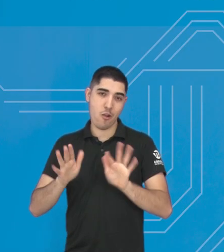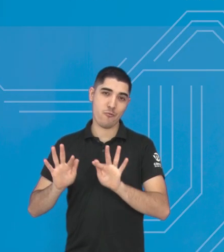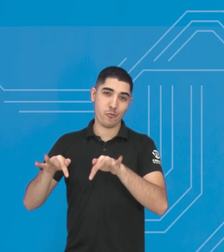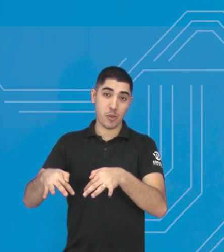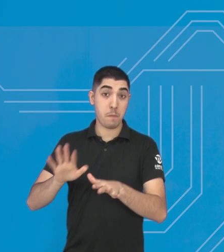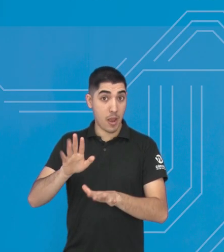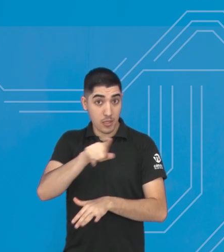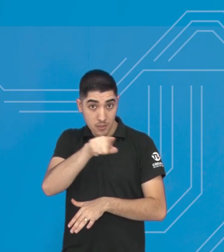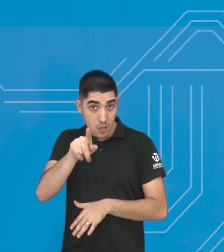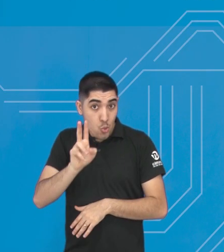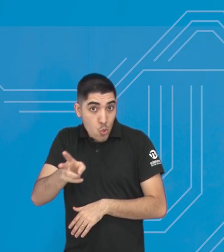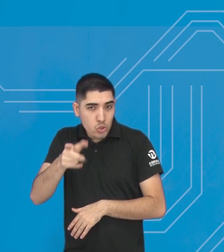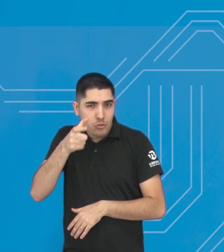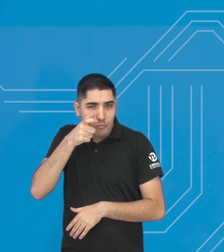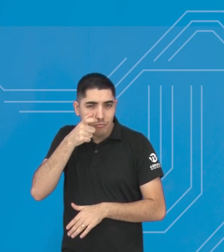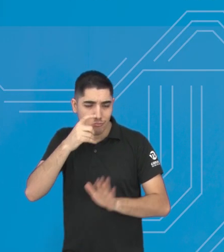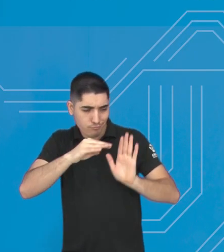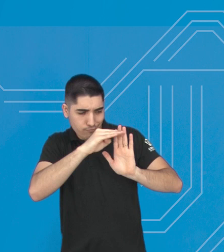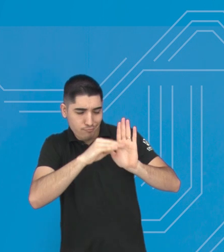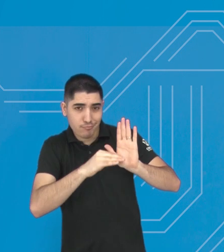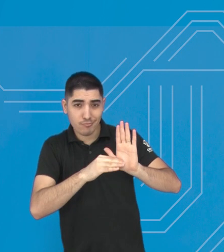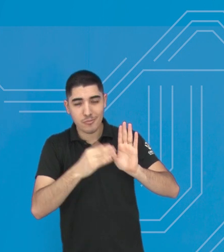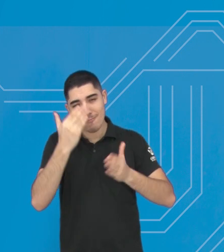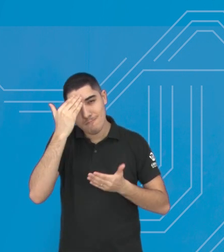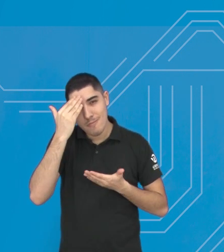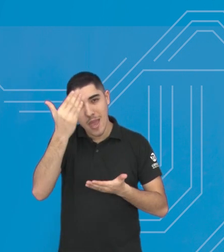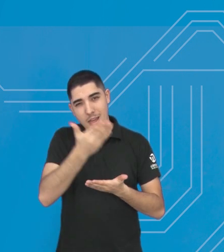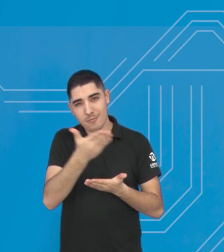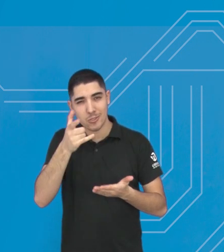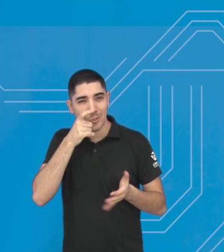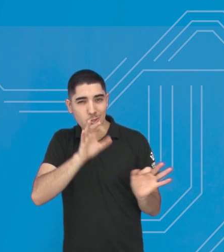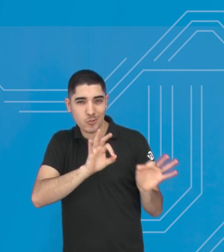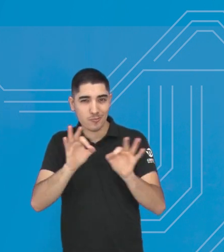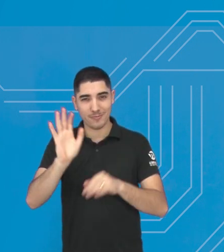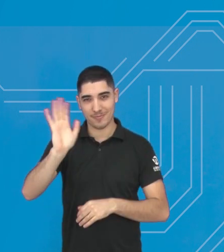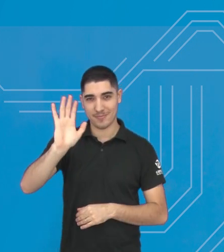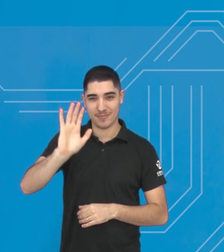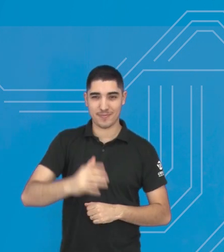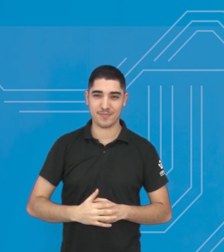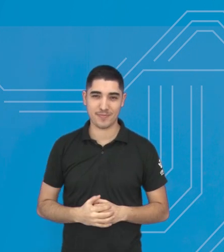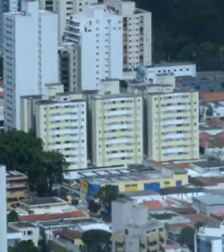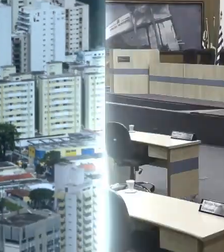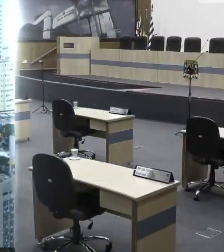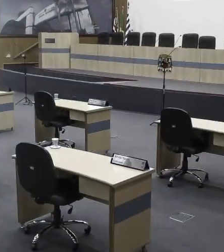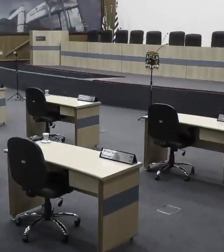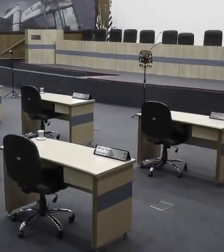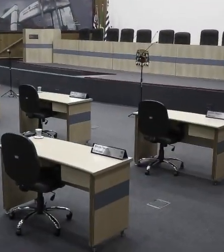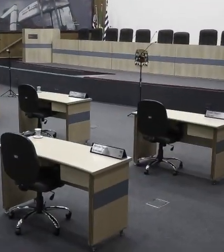aqui, mas continue ligado na nossa programação. Muito obrigado pela companhia. Tchau!